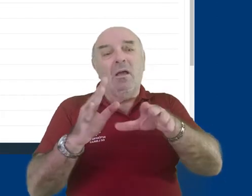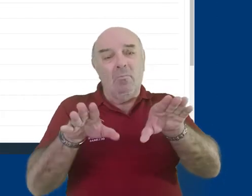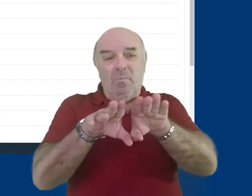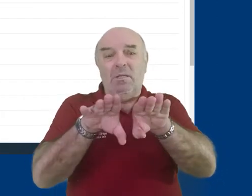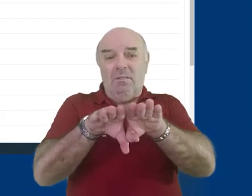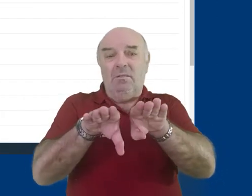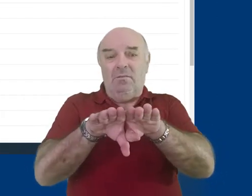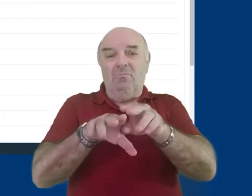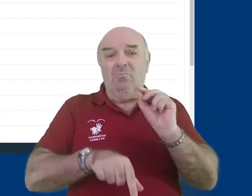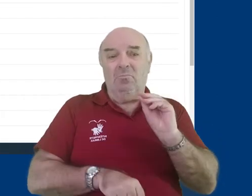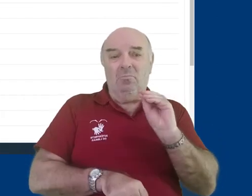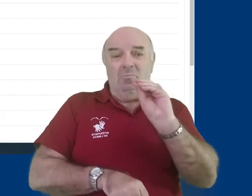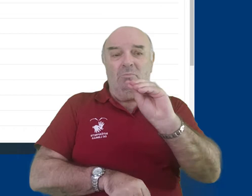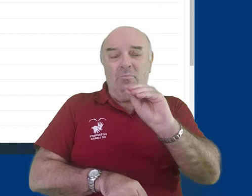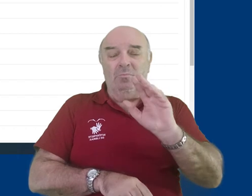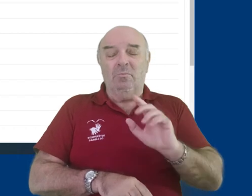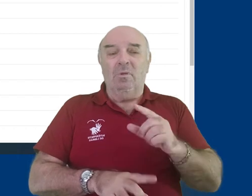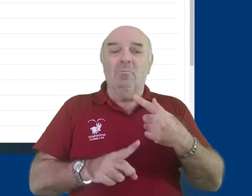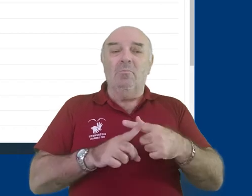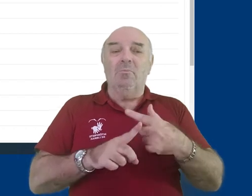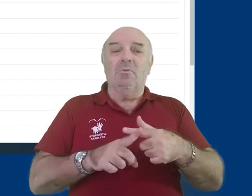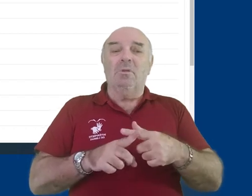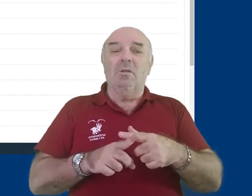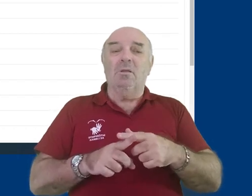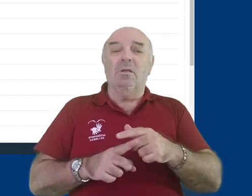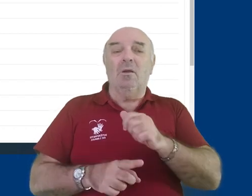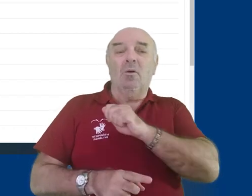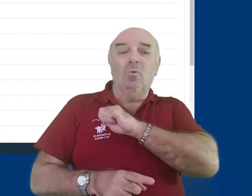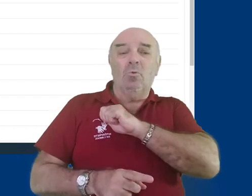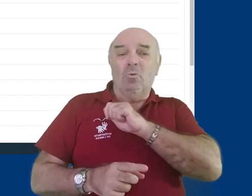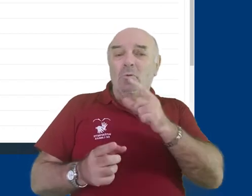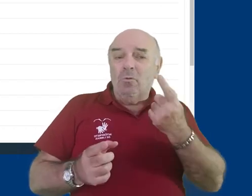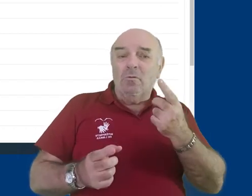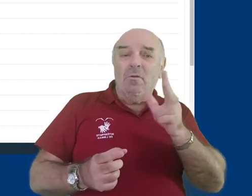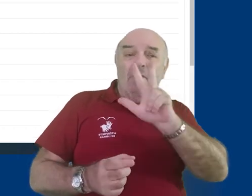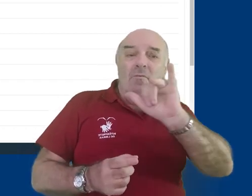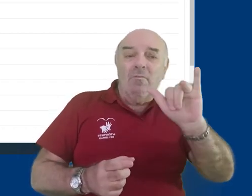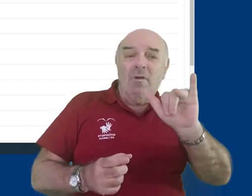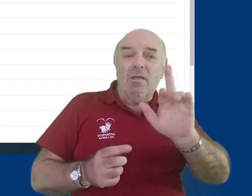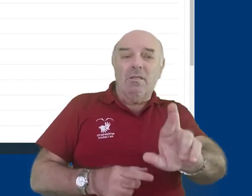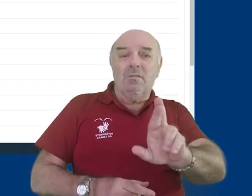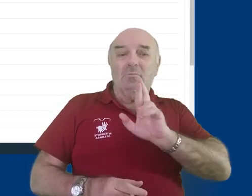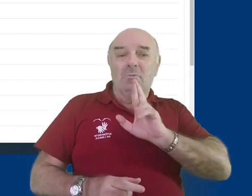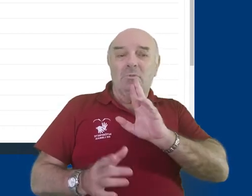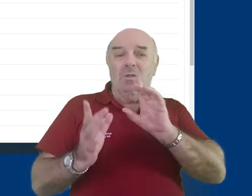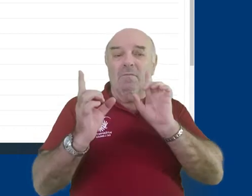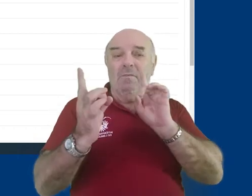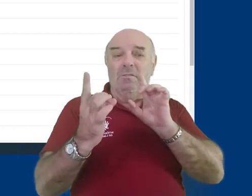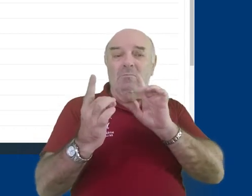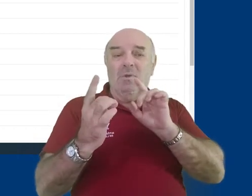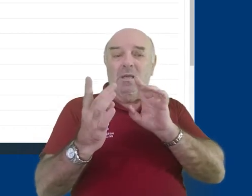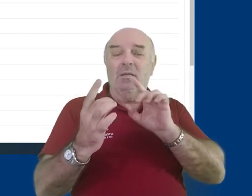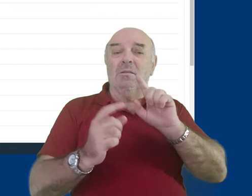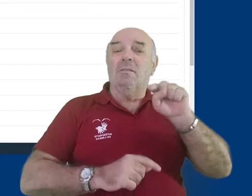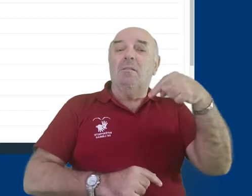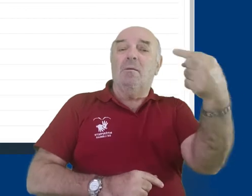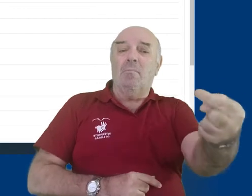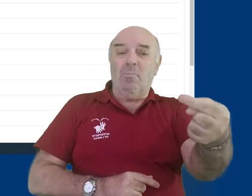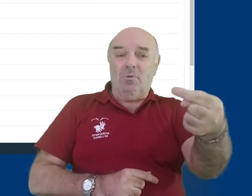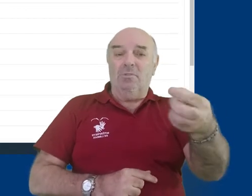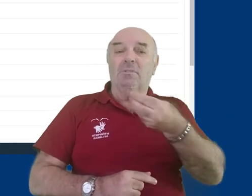adiado é a opção padrão para com que o usuário só receba um feedback daquela questão que ele acabou de